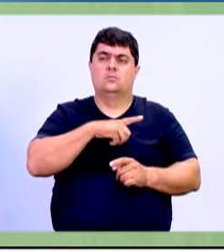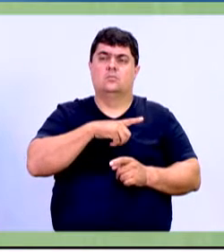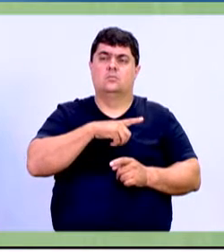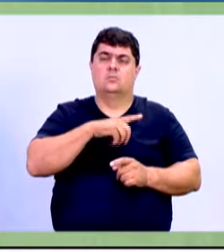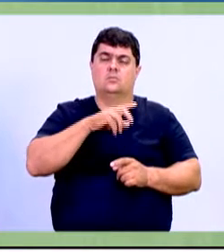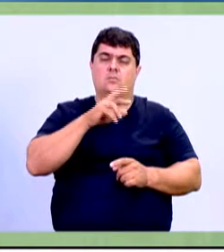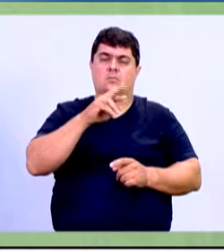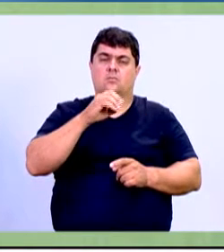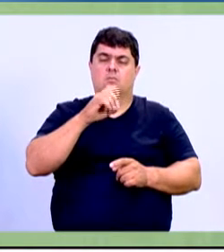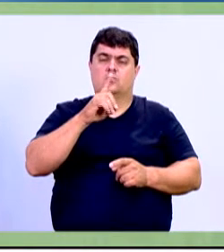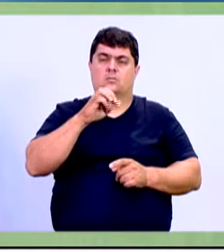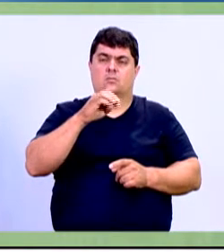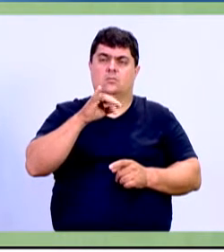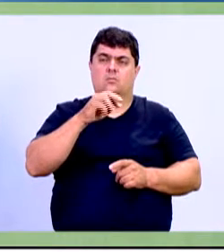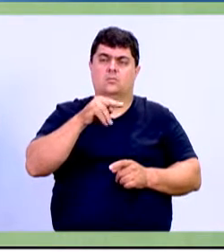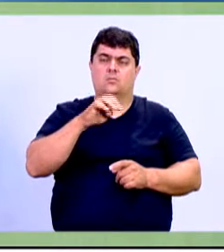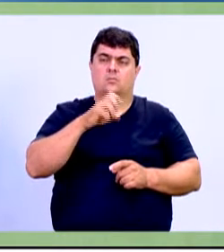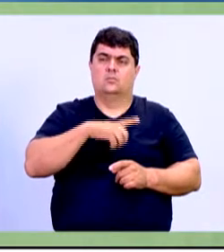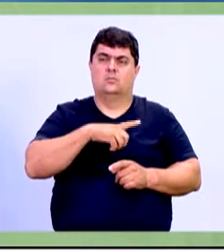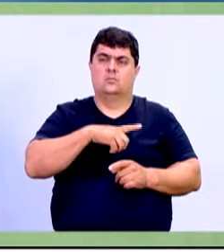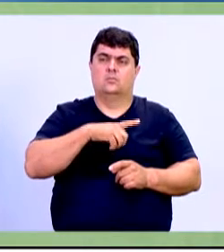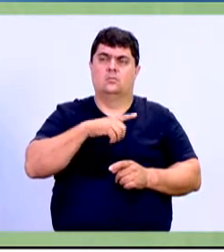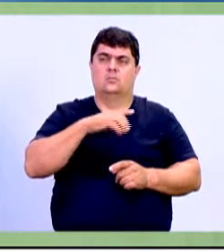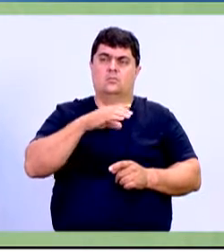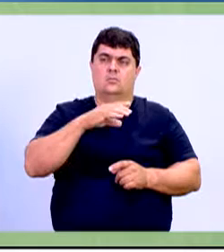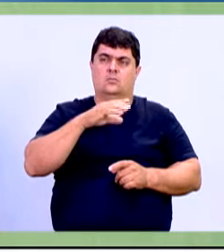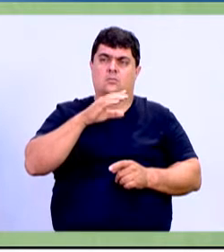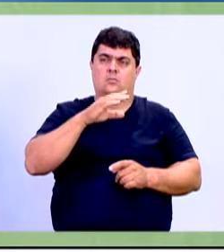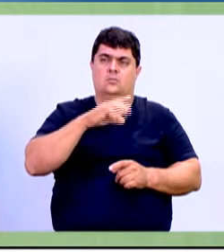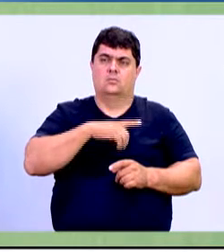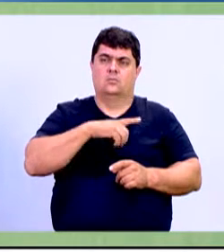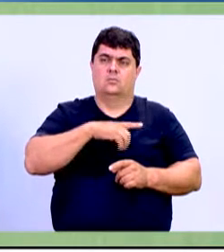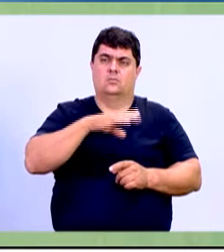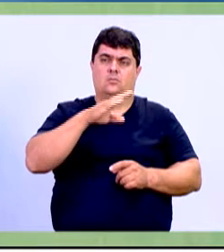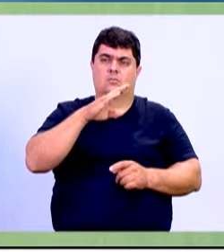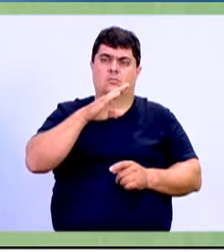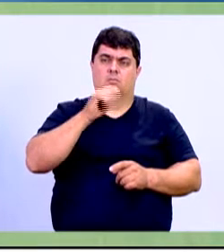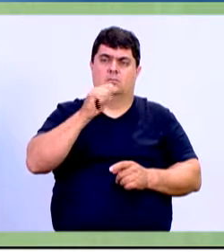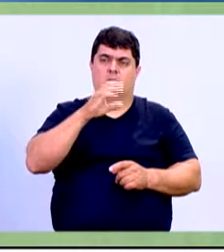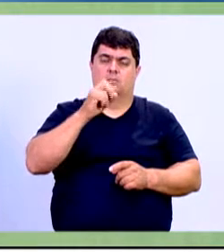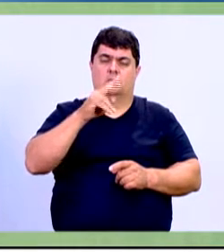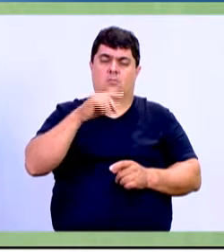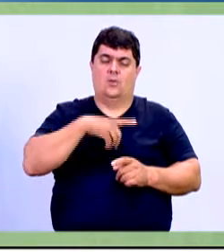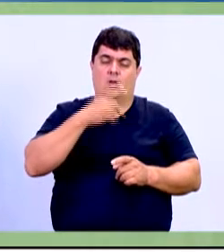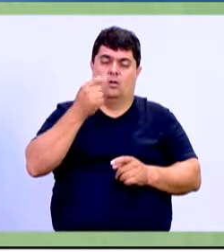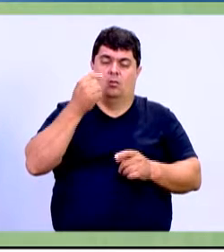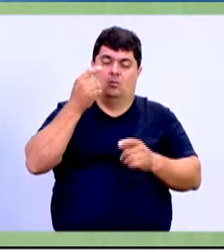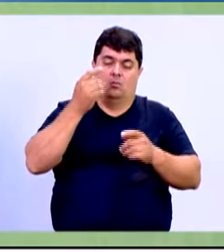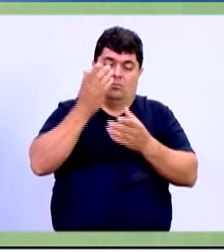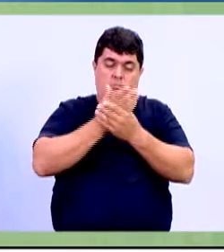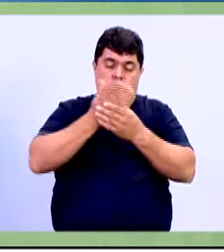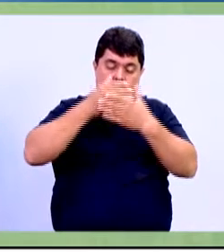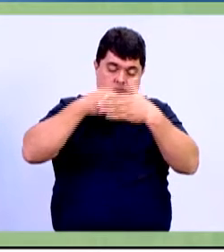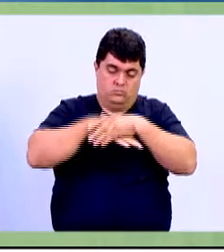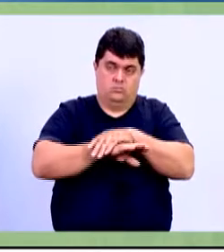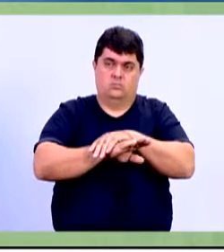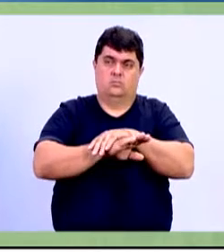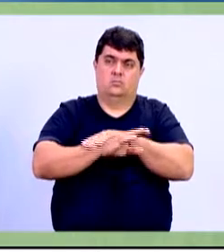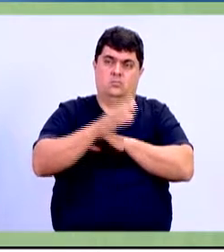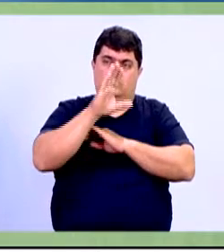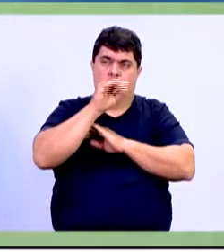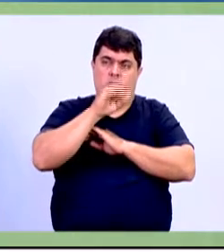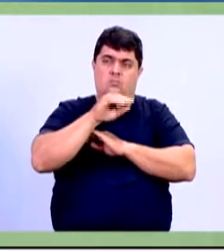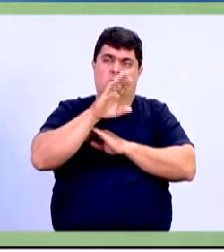nosso gerenciador de projetos, para o Bacula, que é o nosso gerenciador de backup. Então, esse aqui software livre, esse aqui